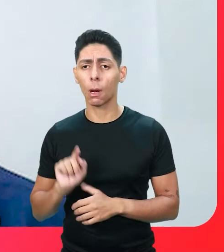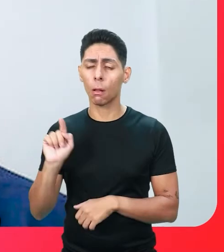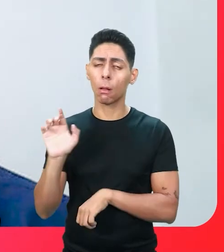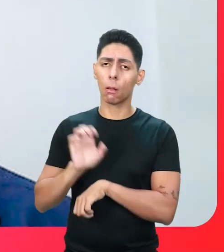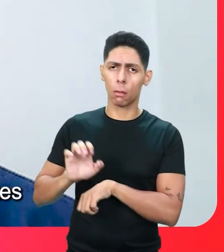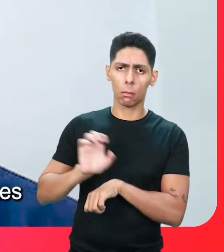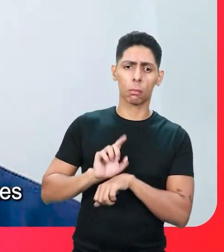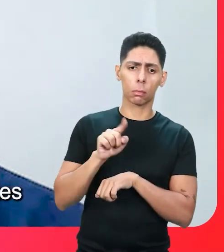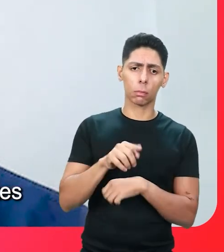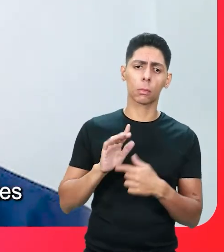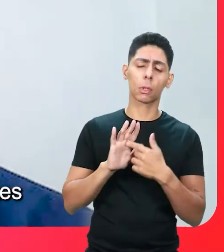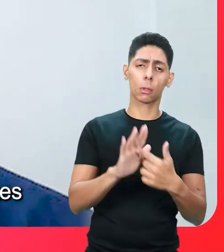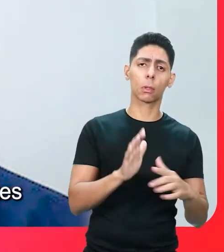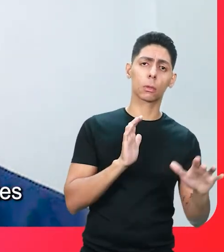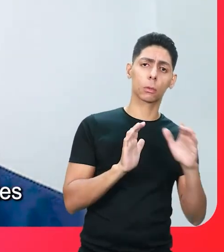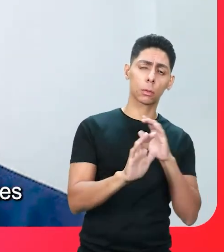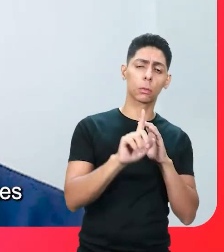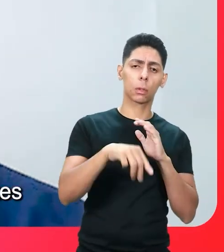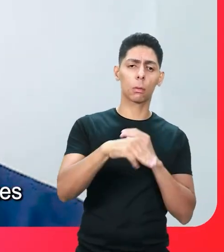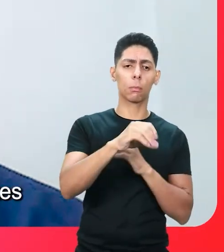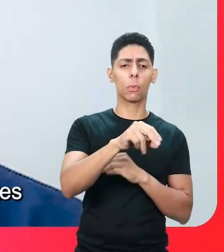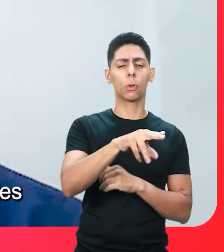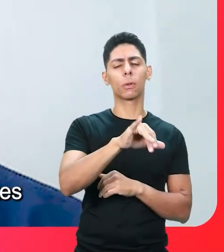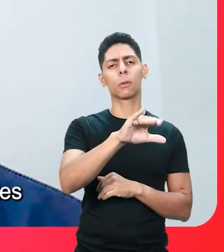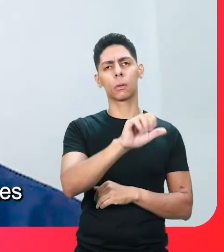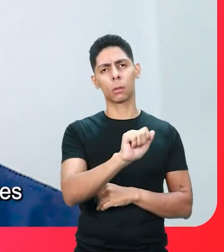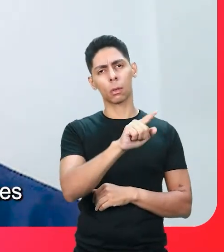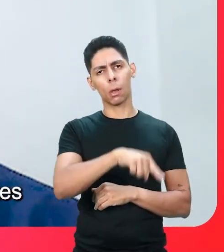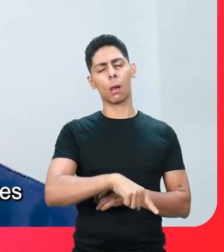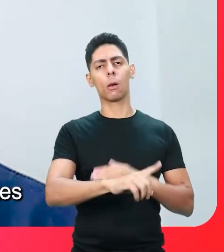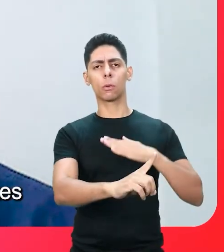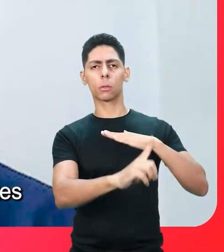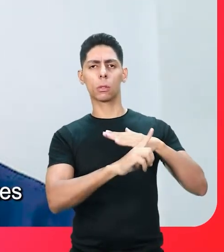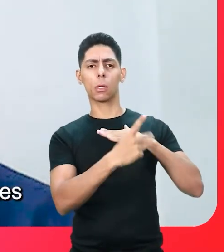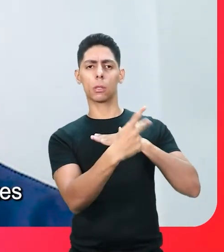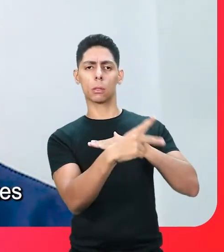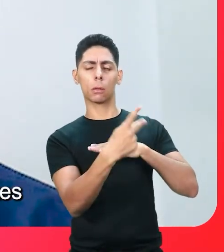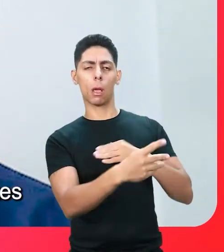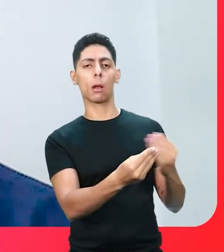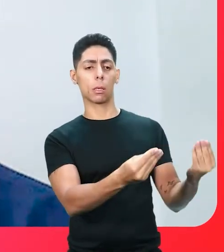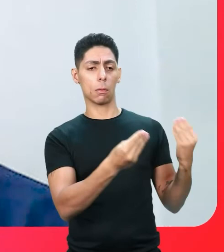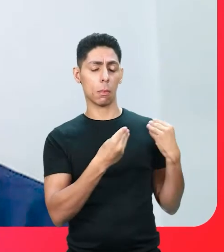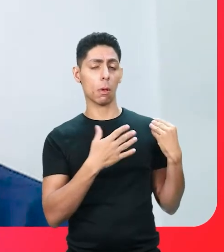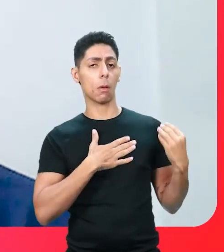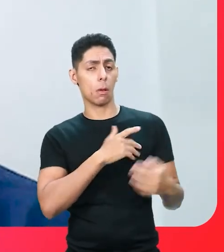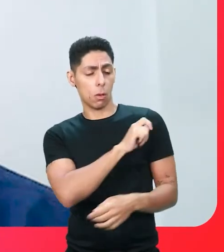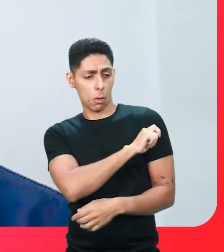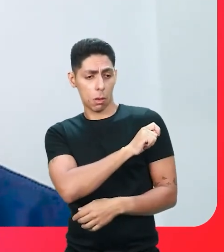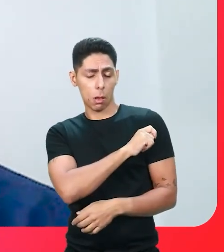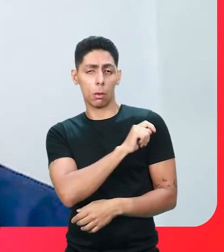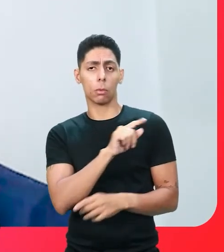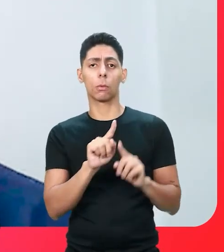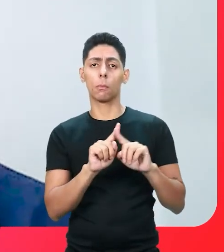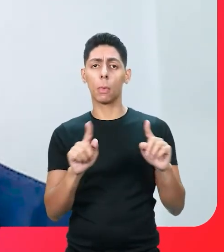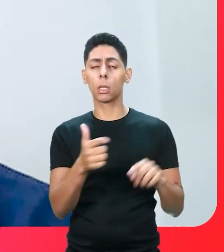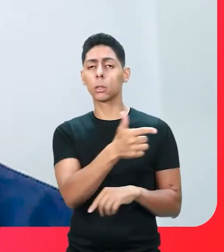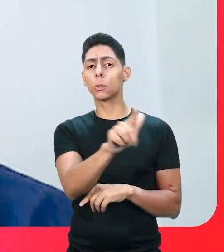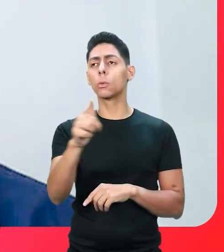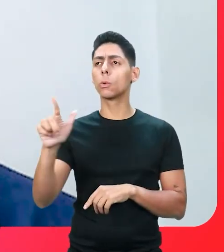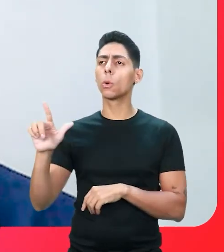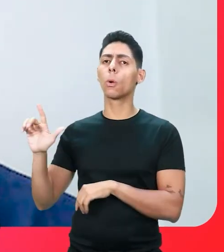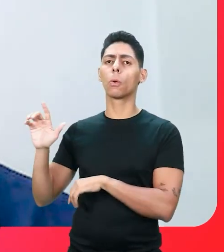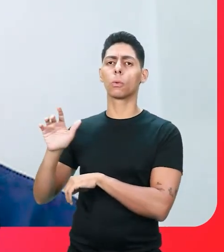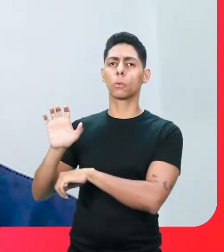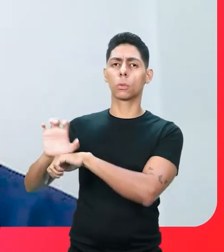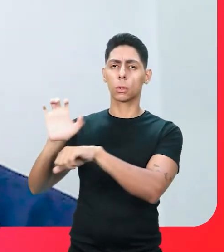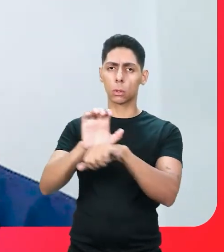exclusivo da Roda Viva Comunicação com a Mônica. Os clientes dela que são meus alunos lá, mas nos outros estados eu faço isso de